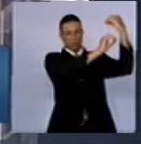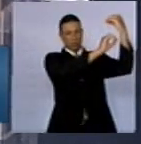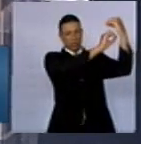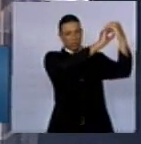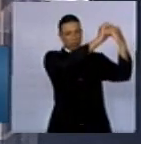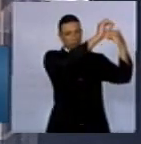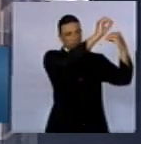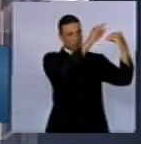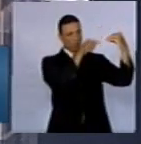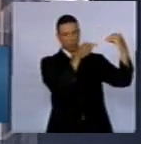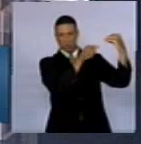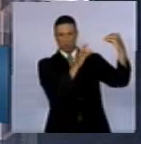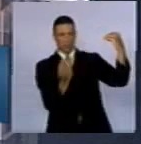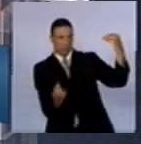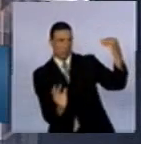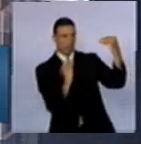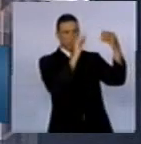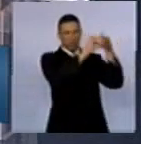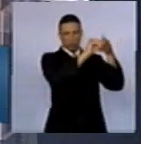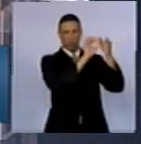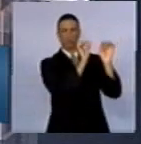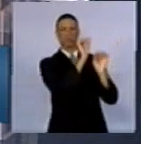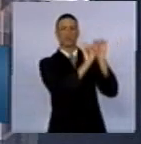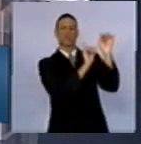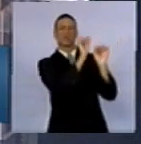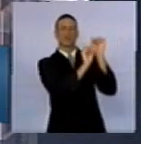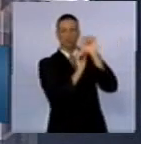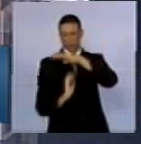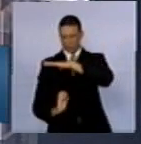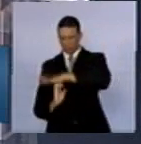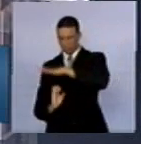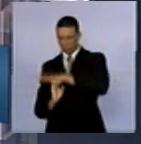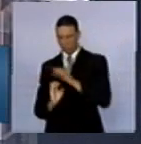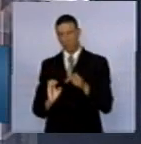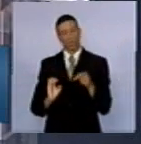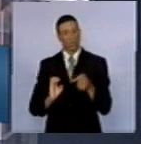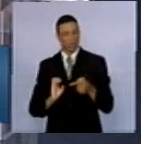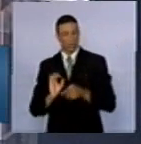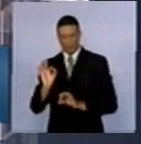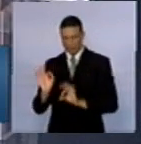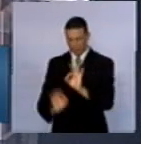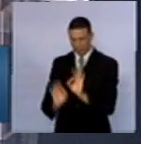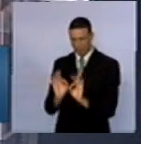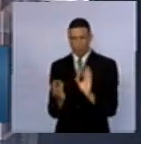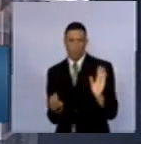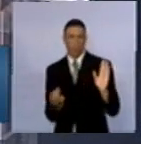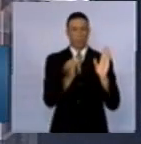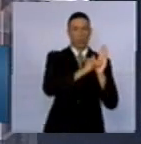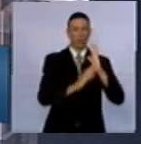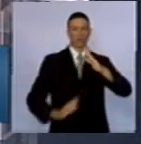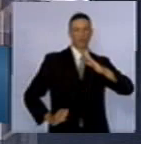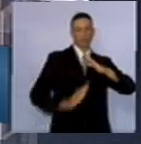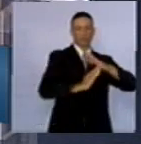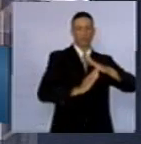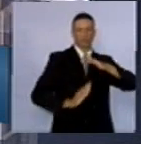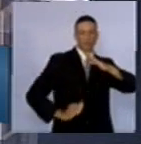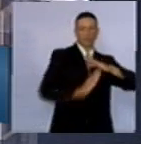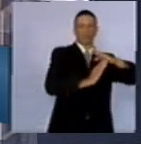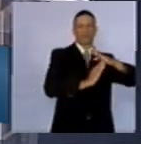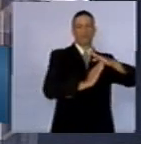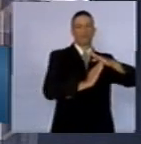uma capacidade de preenchimento. Ou seja, a operadora consegue apenas colocar uma quantidade limitada de canais. Não é possível